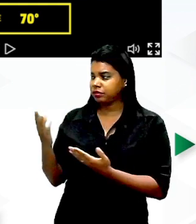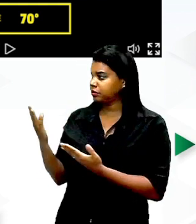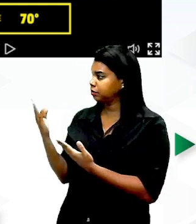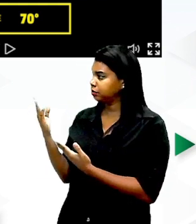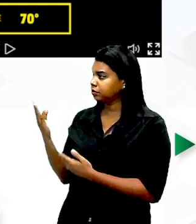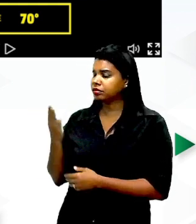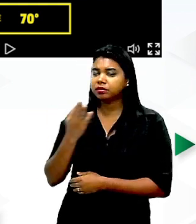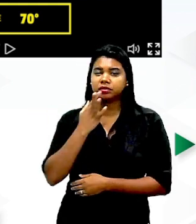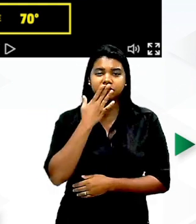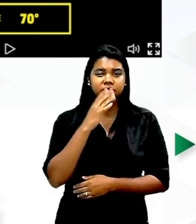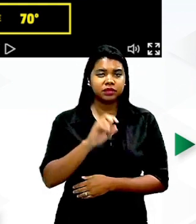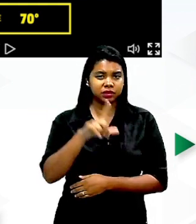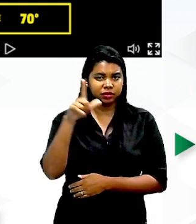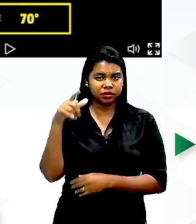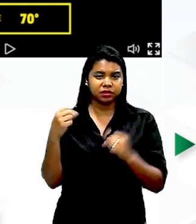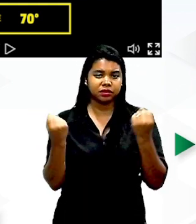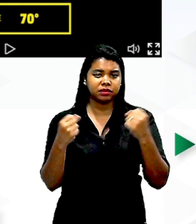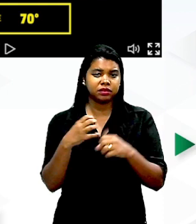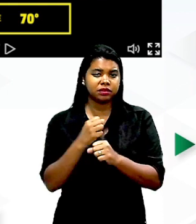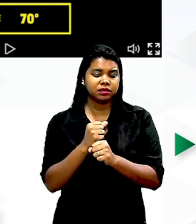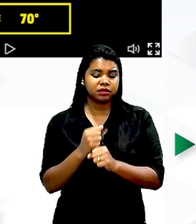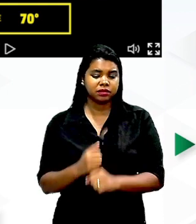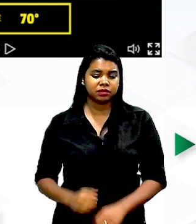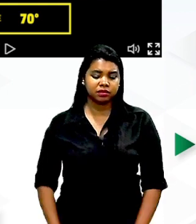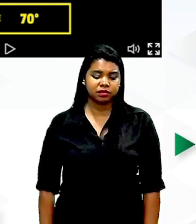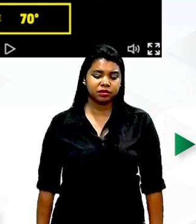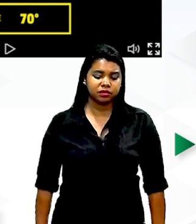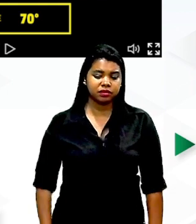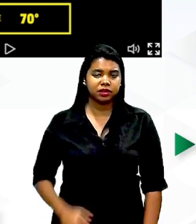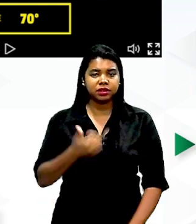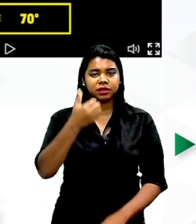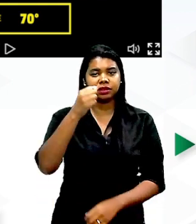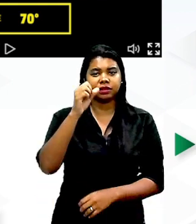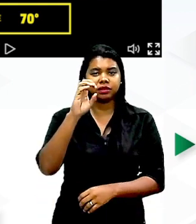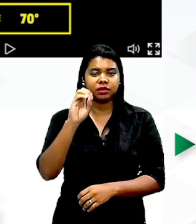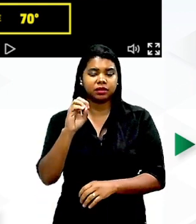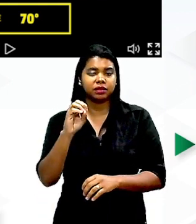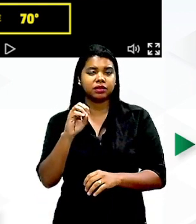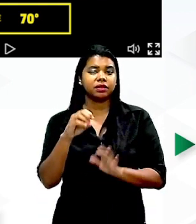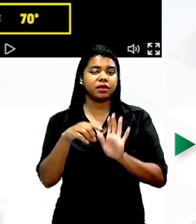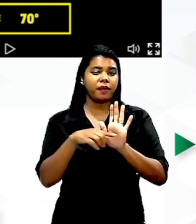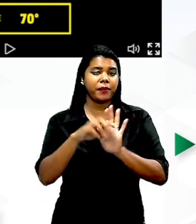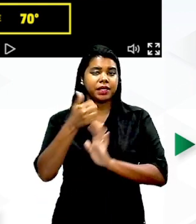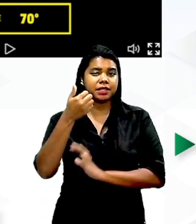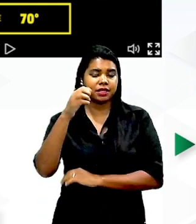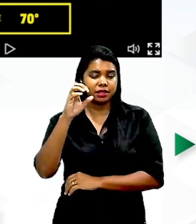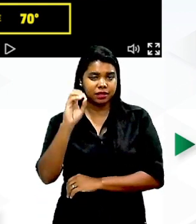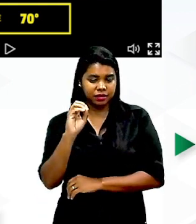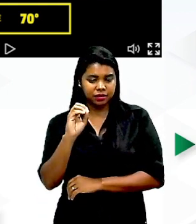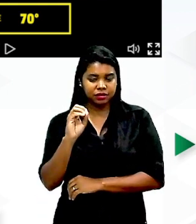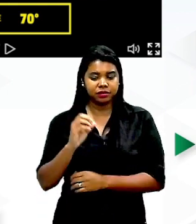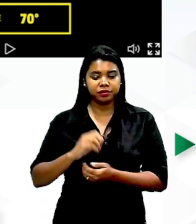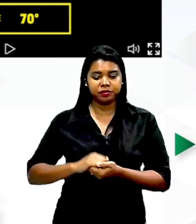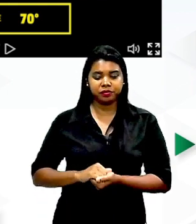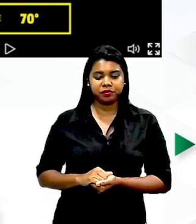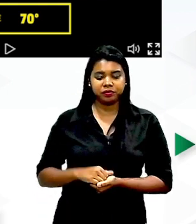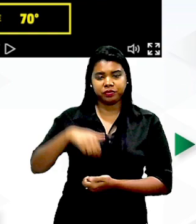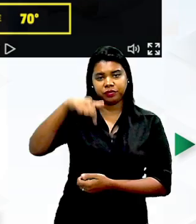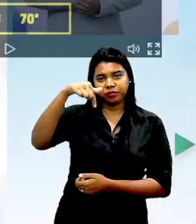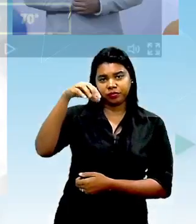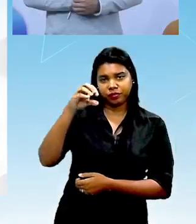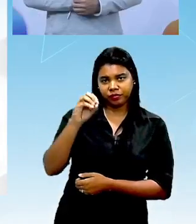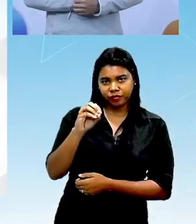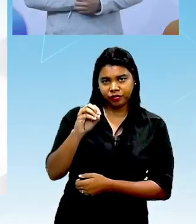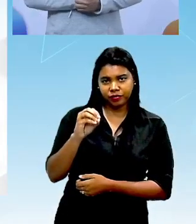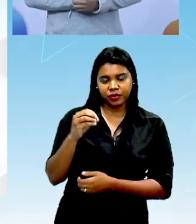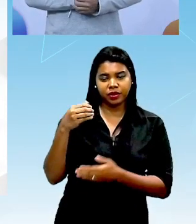aí, que é o que a gente precisa calcular. Quanto é 180 menos 110? Exatamente 70 graus. Então, eu posso, a partir